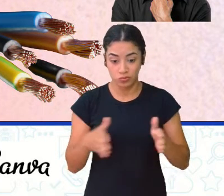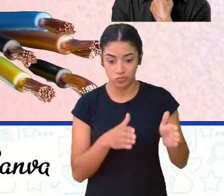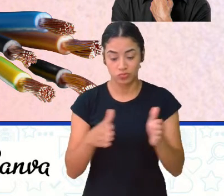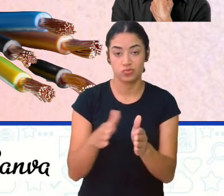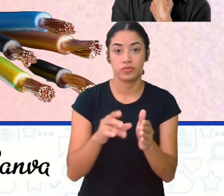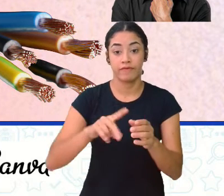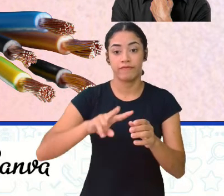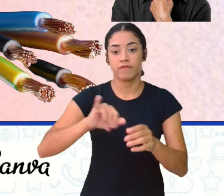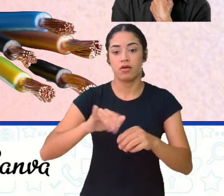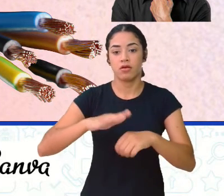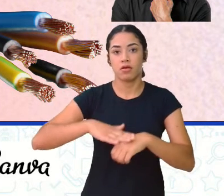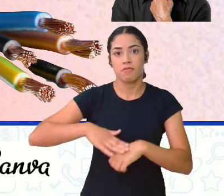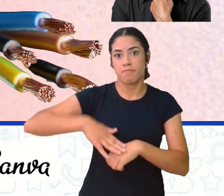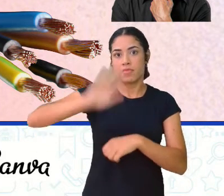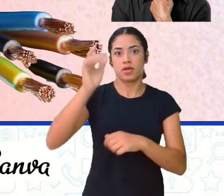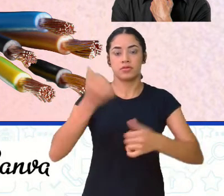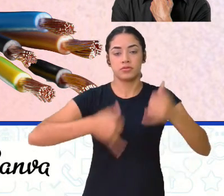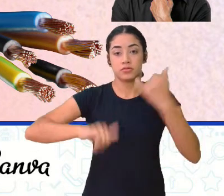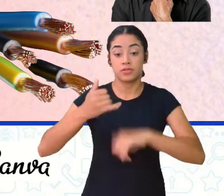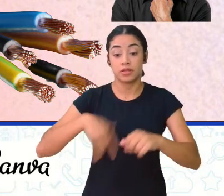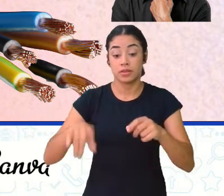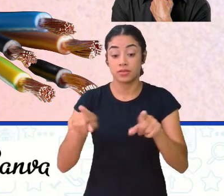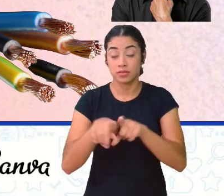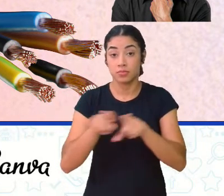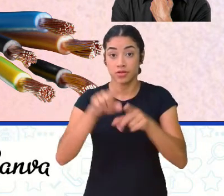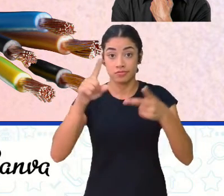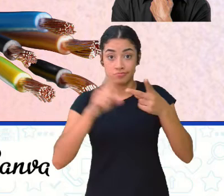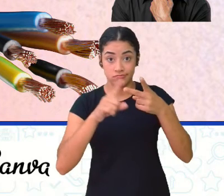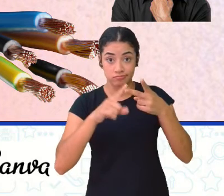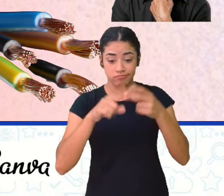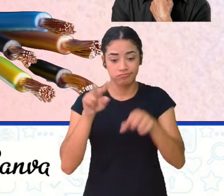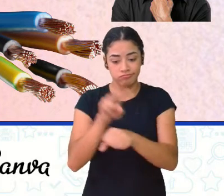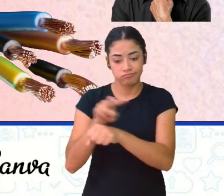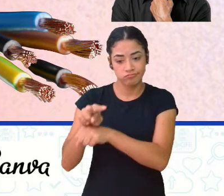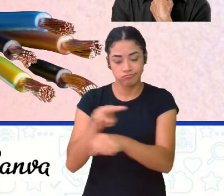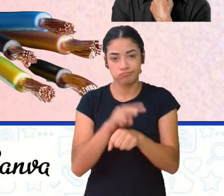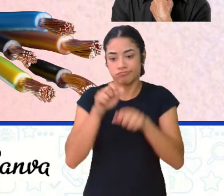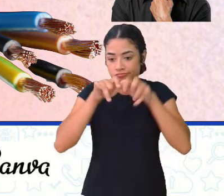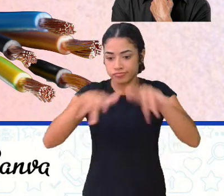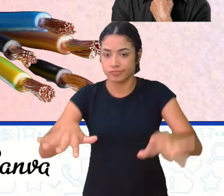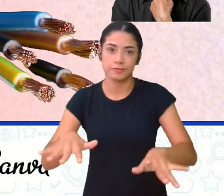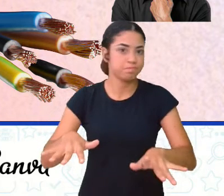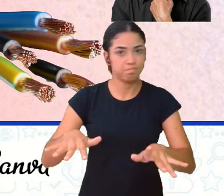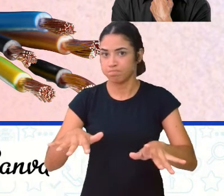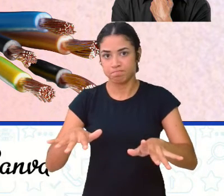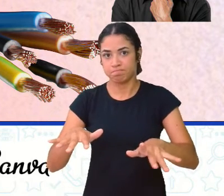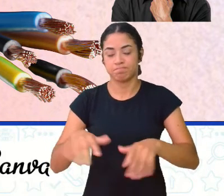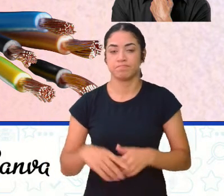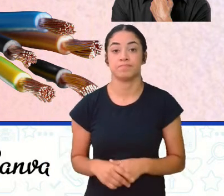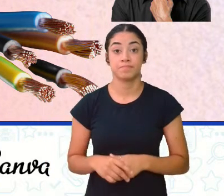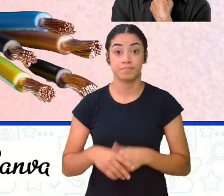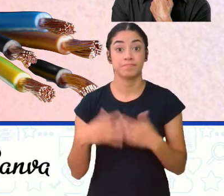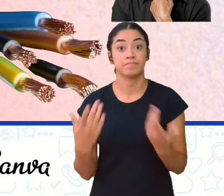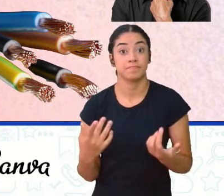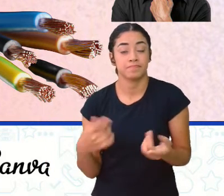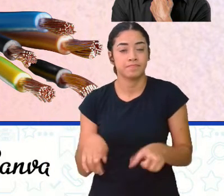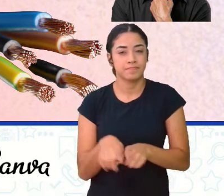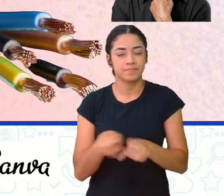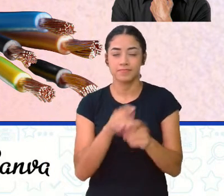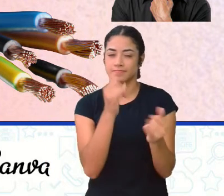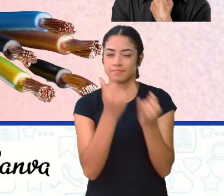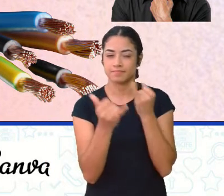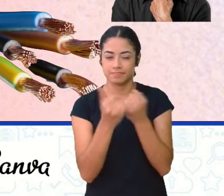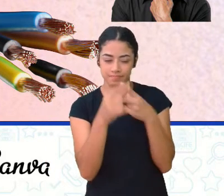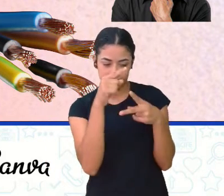aí aumentar esse fluxo e os isolantes que vão inibir a propagação. Ainda assim, possuem algumas